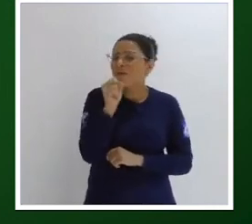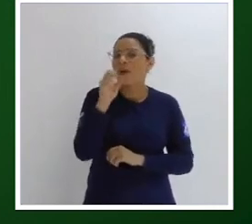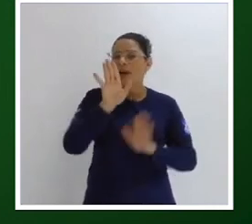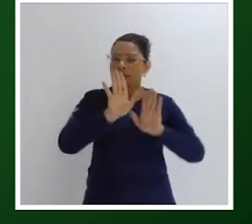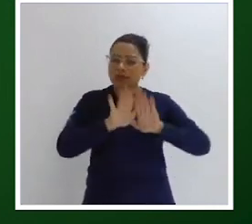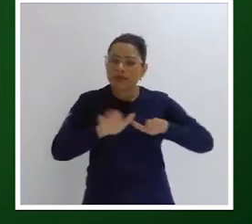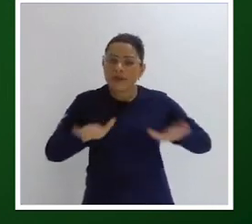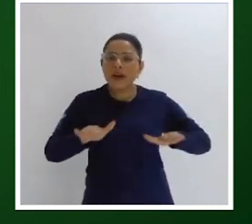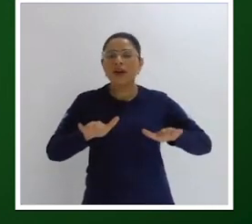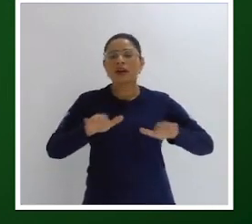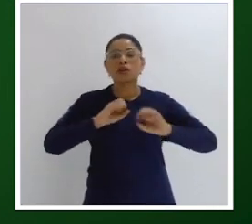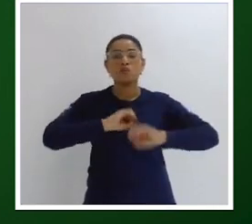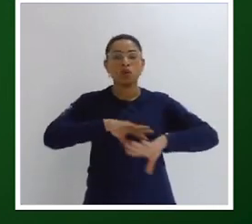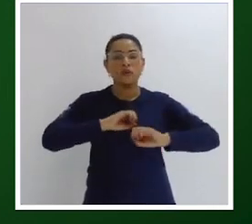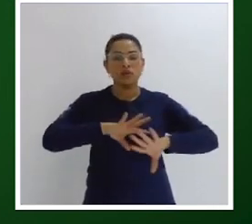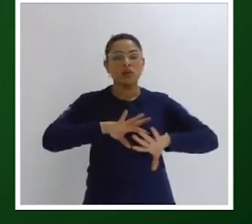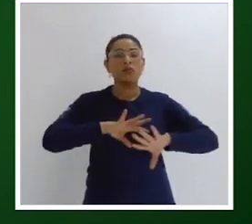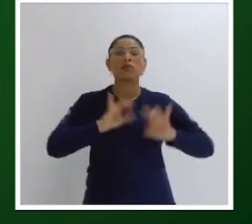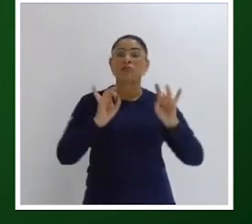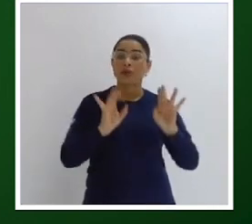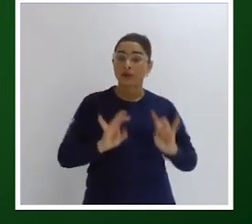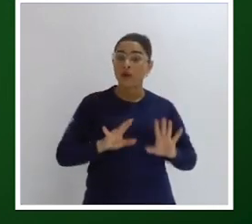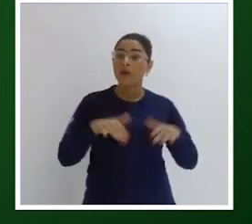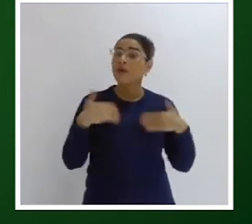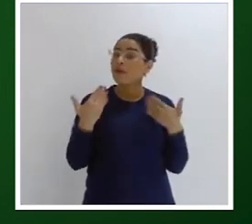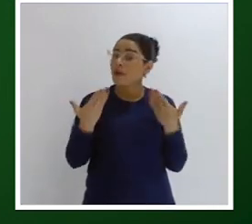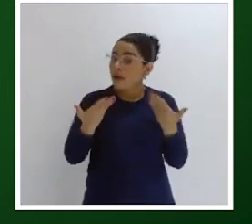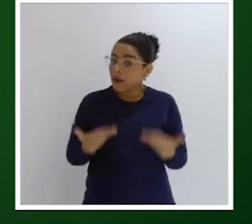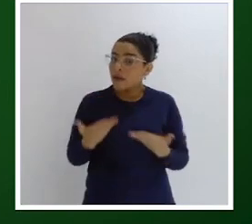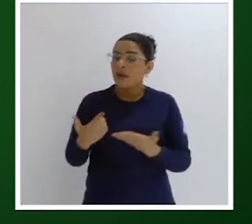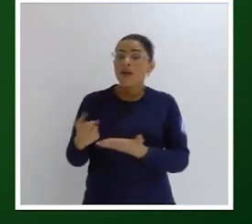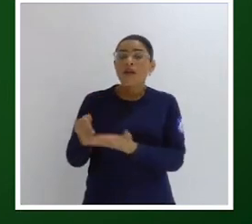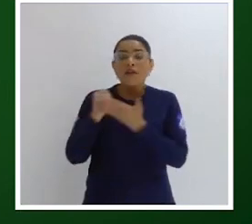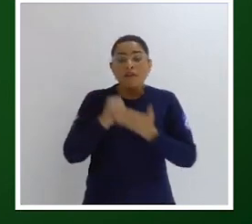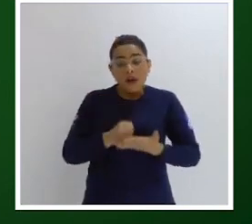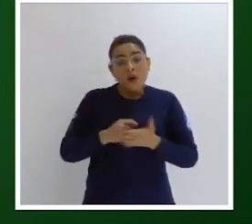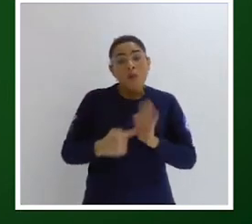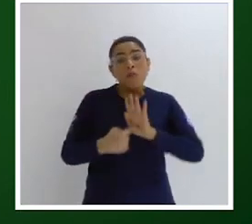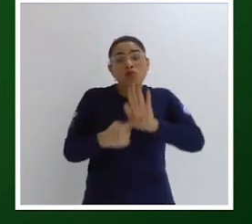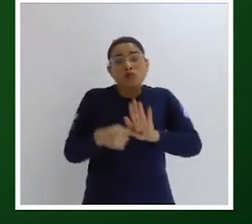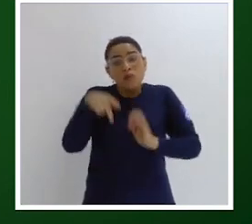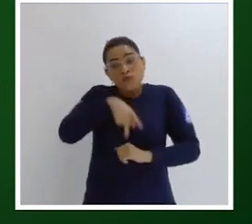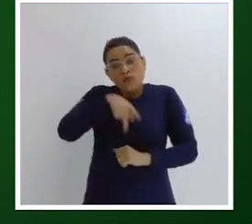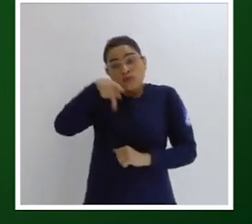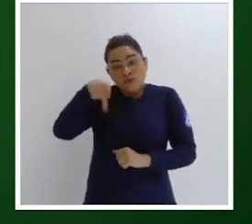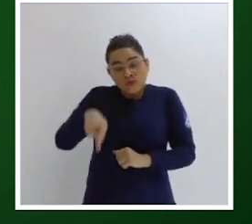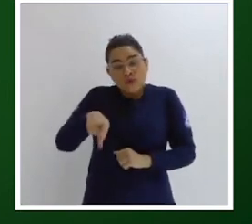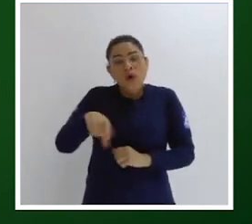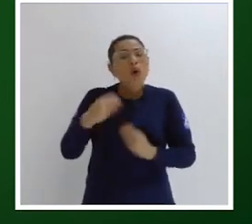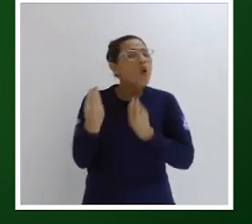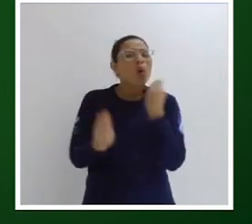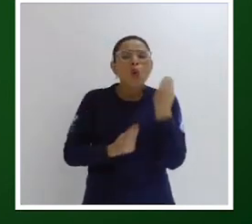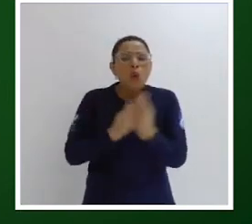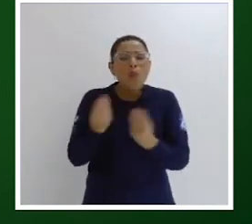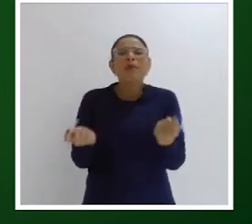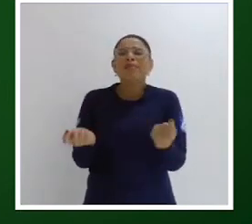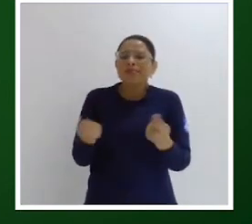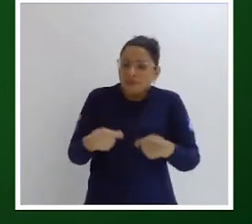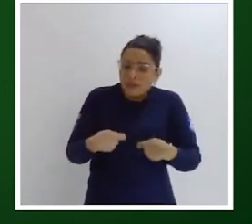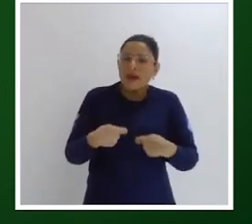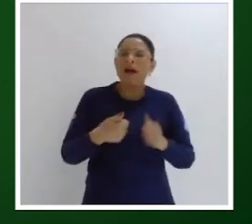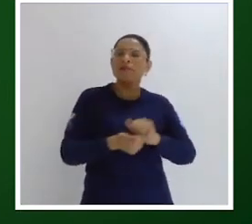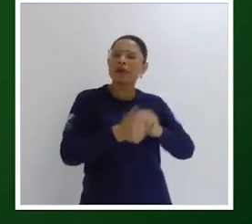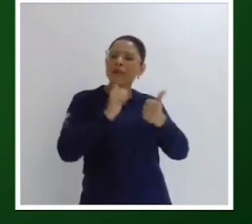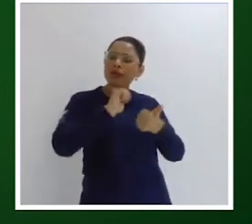as crianças de Educação Especial e ela veio mostrar para os nossos professores como é que dava para fazer adaptação